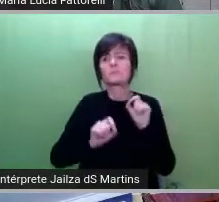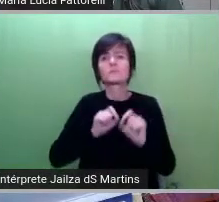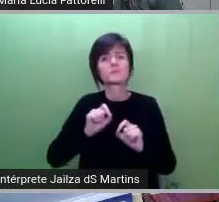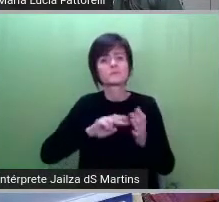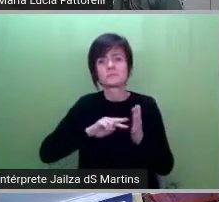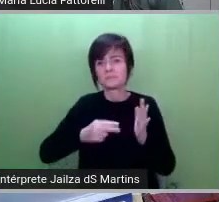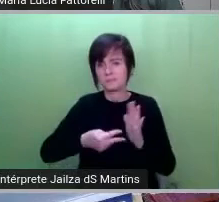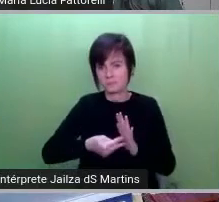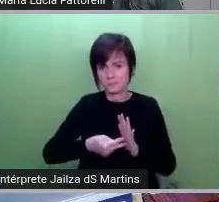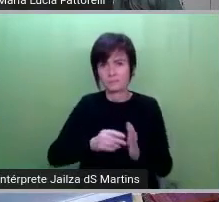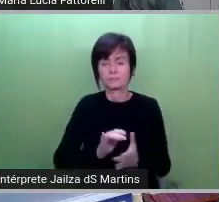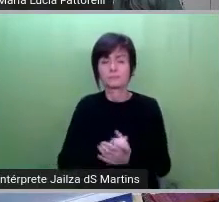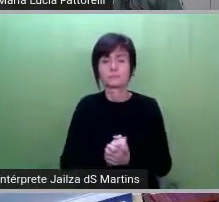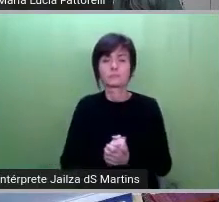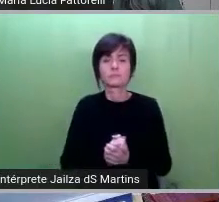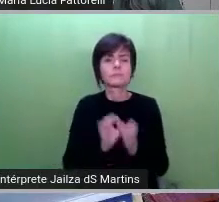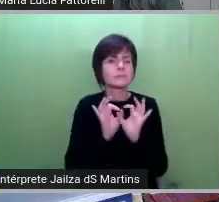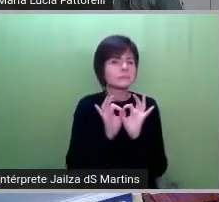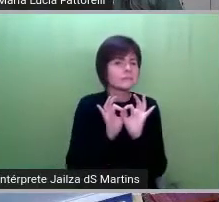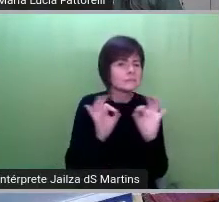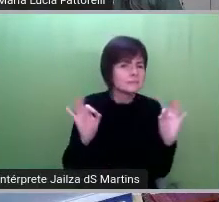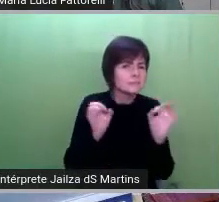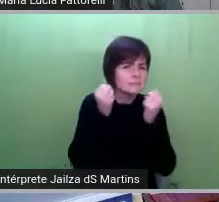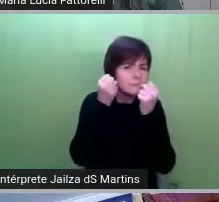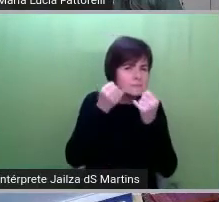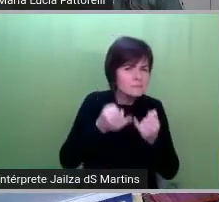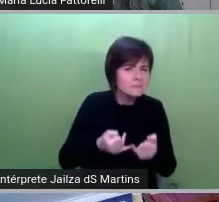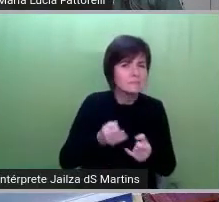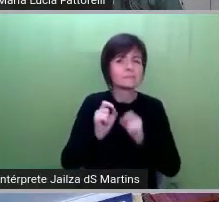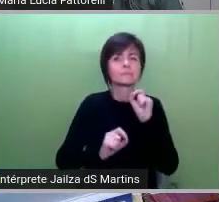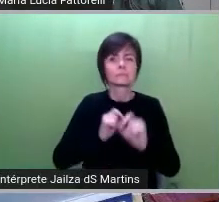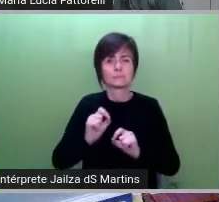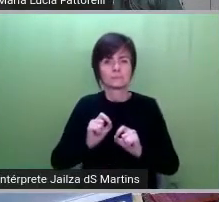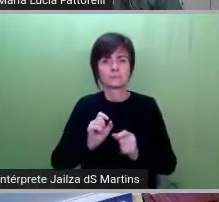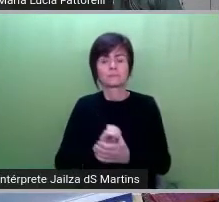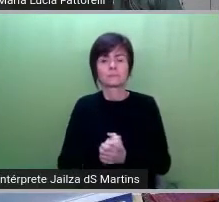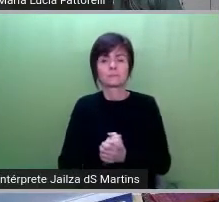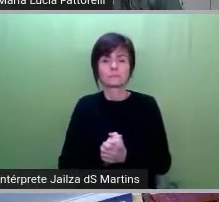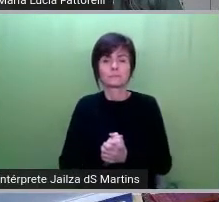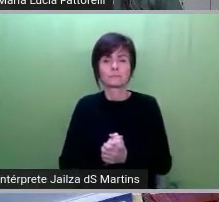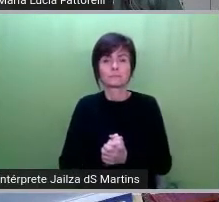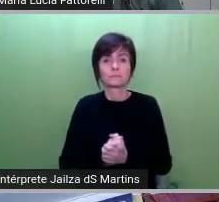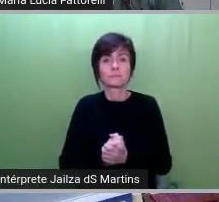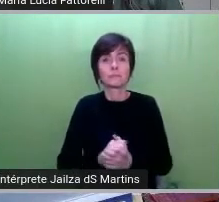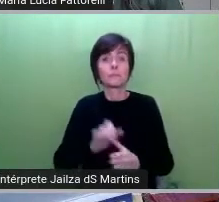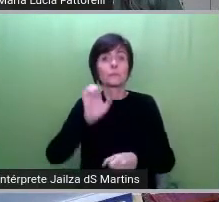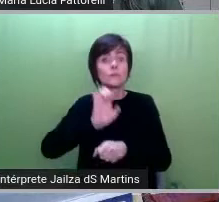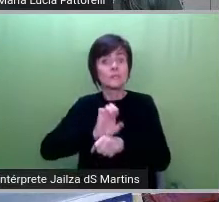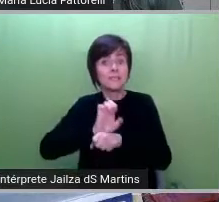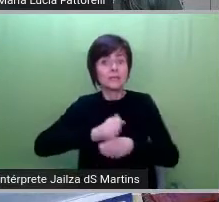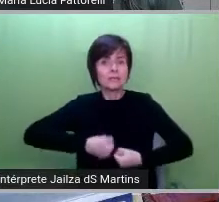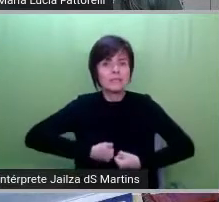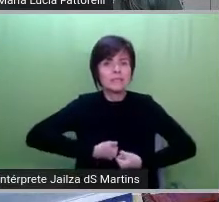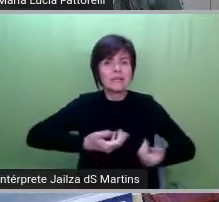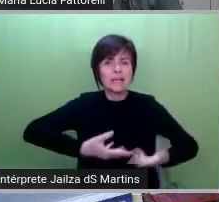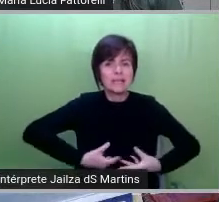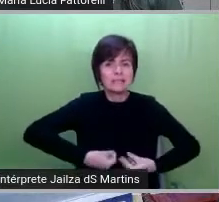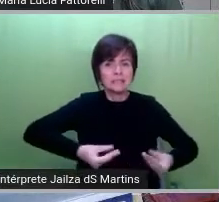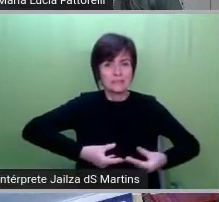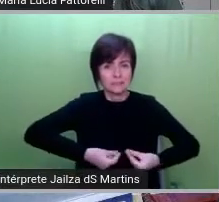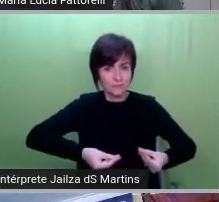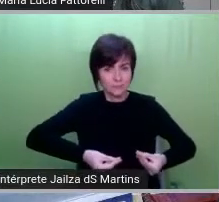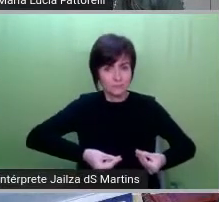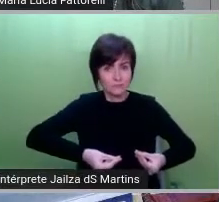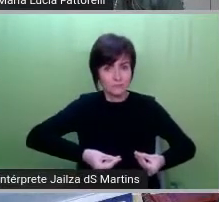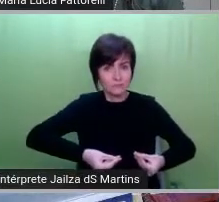da moeda? De forma muito simplista e rápida, ele diz o seguinte: quando o Estado gasta muito,